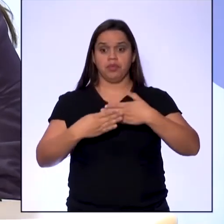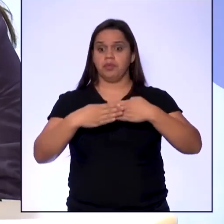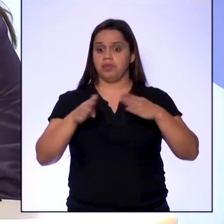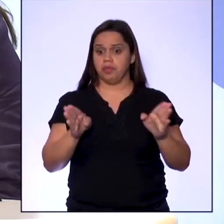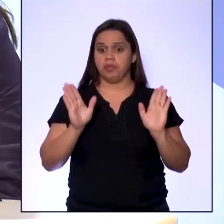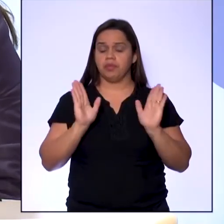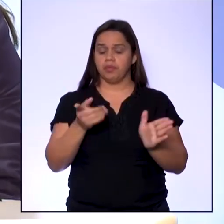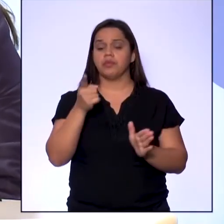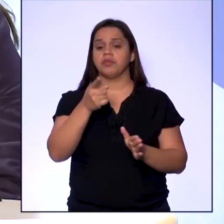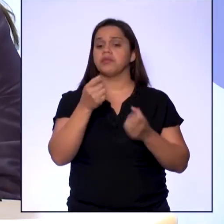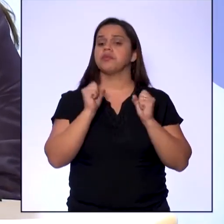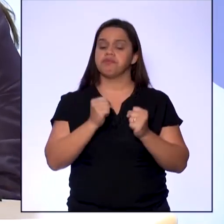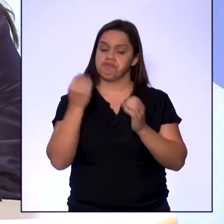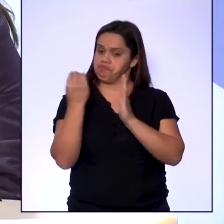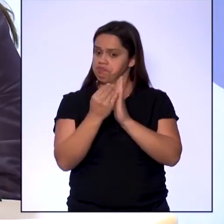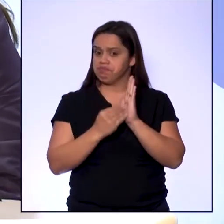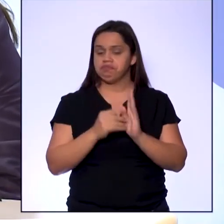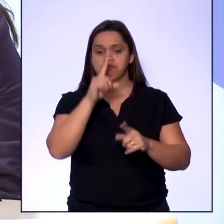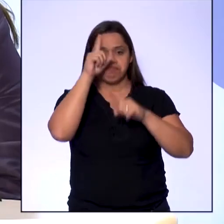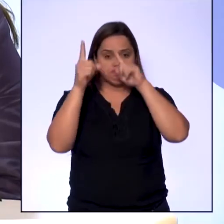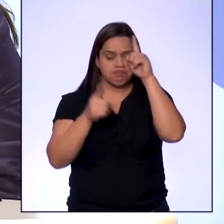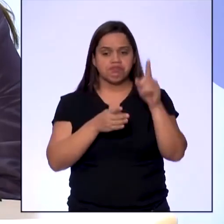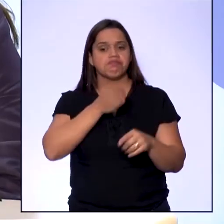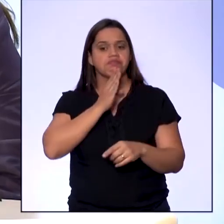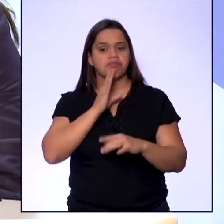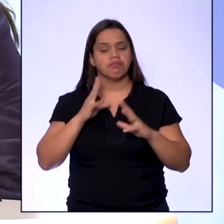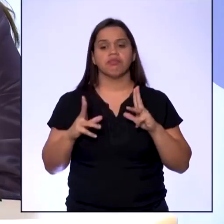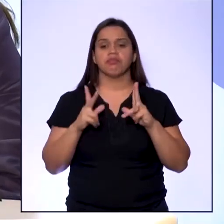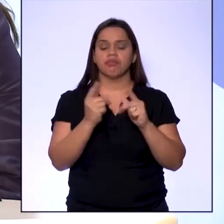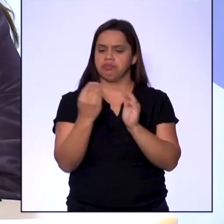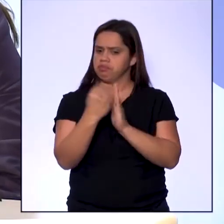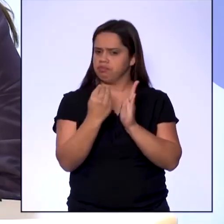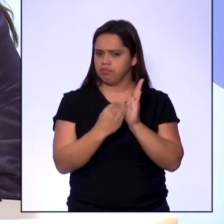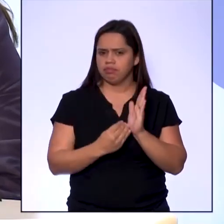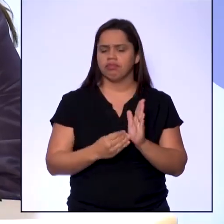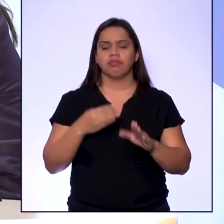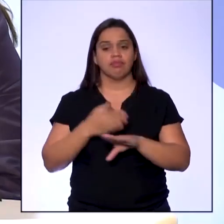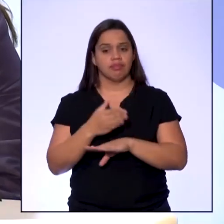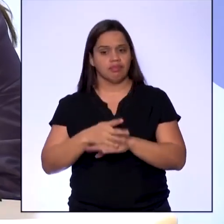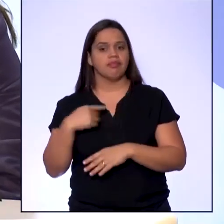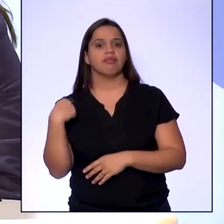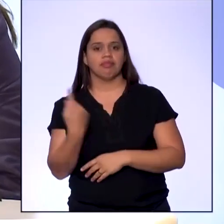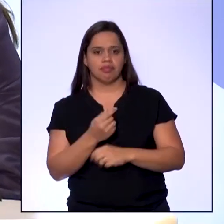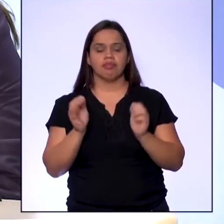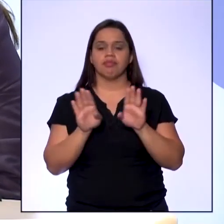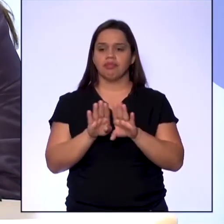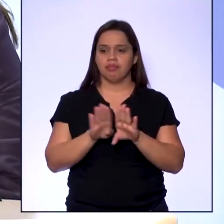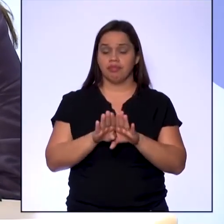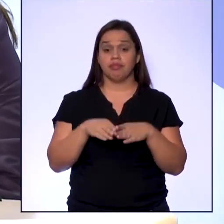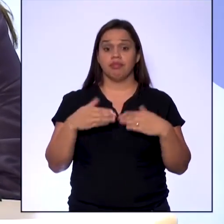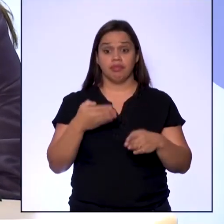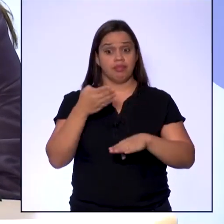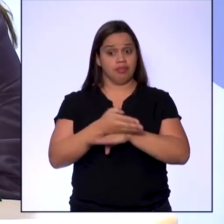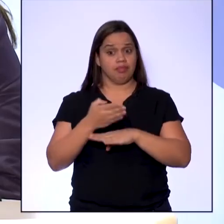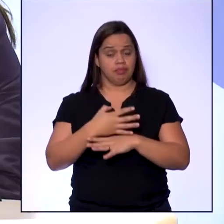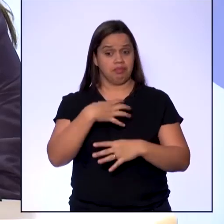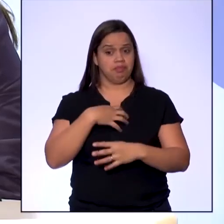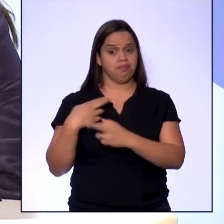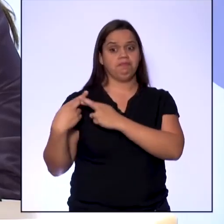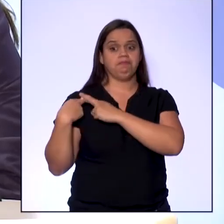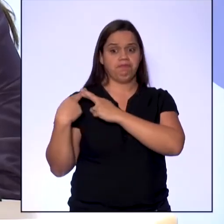essa imagem, né? Então, nós temos a questão dos povos pré-colombianos e a atual região que nós denominamos de países hoje.